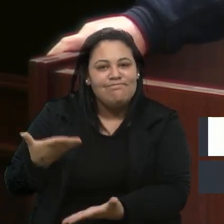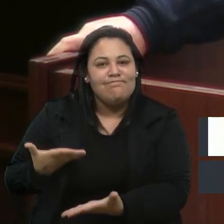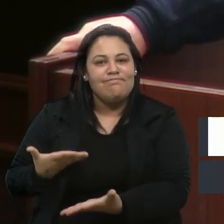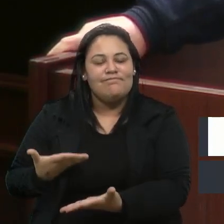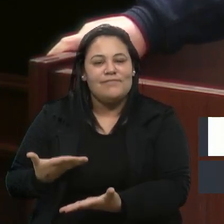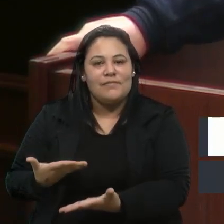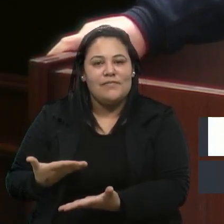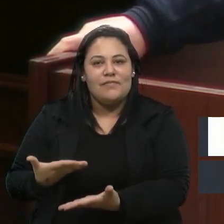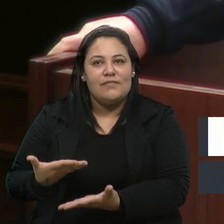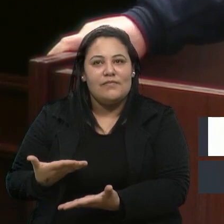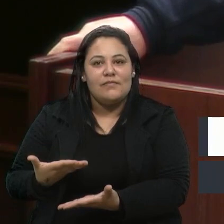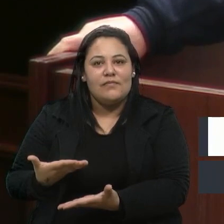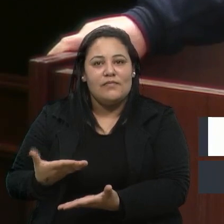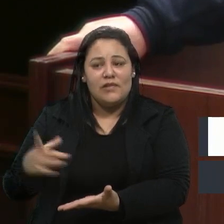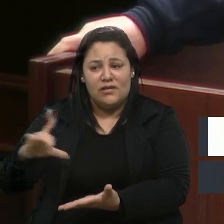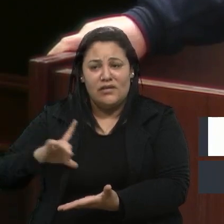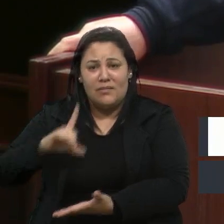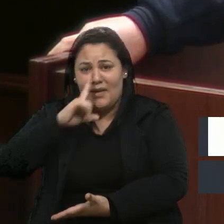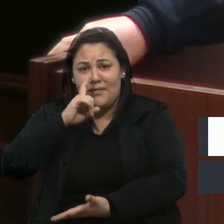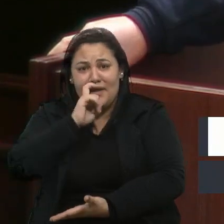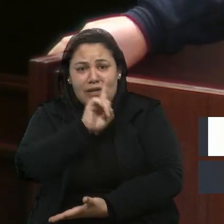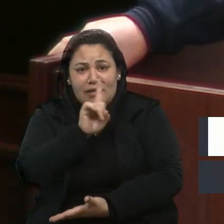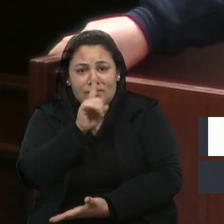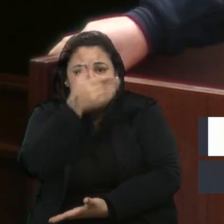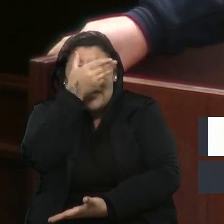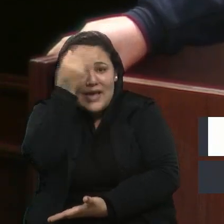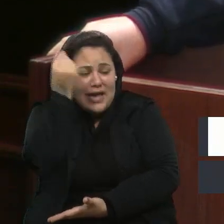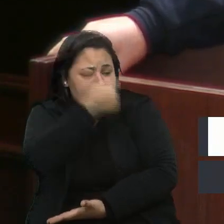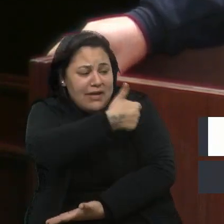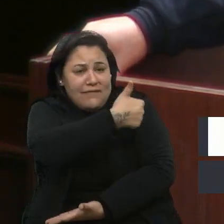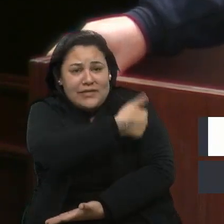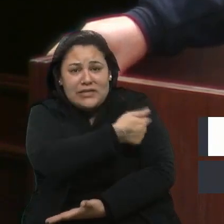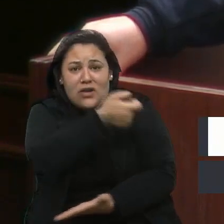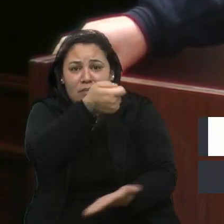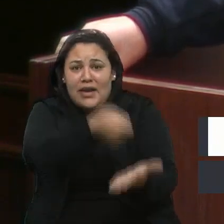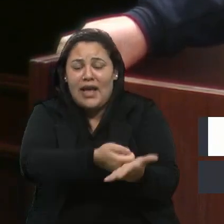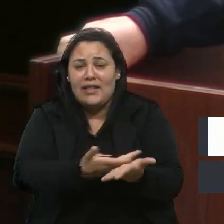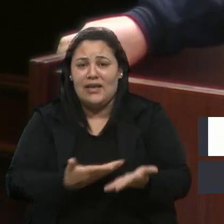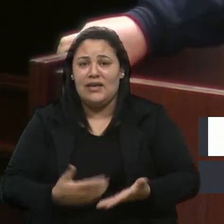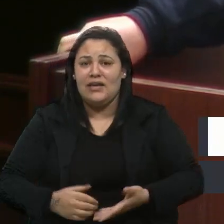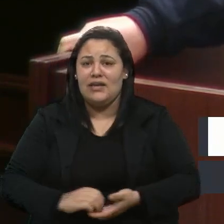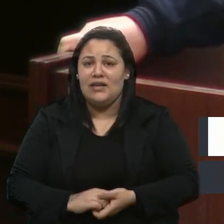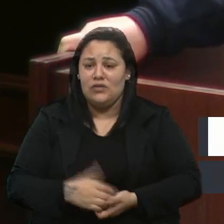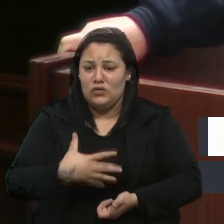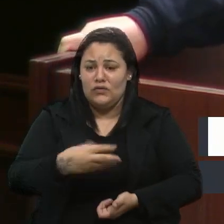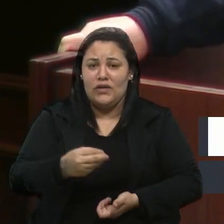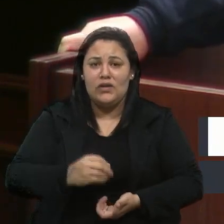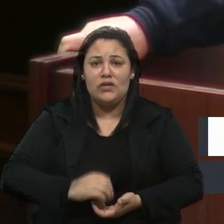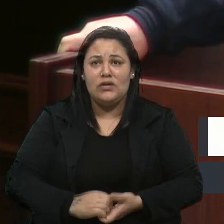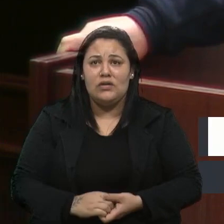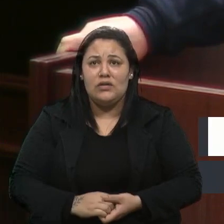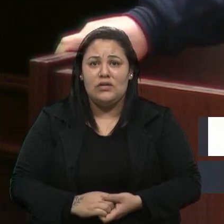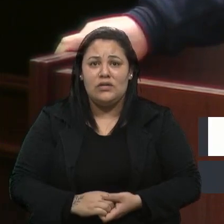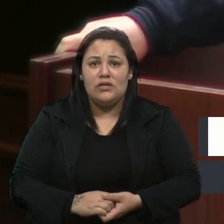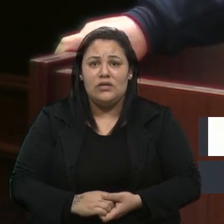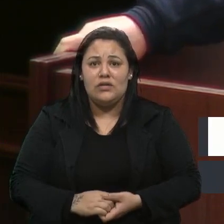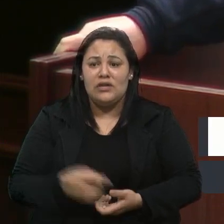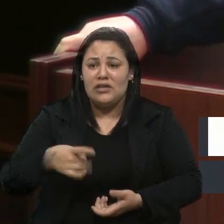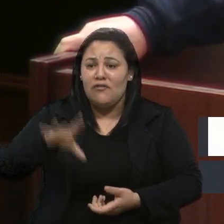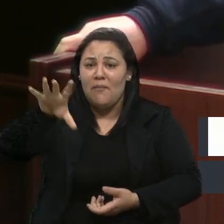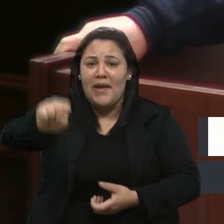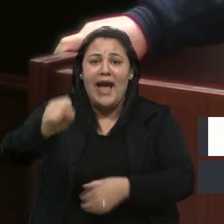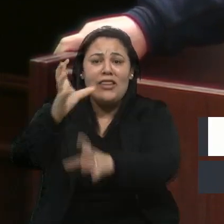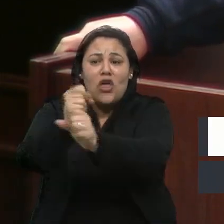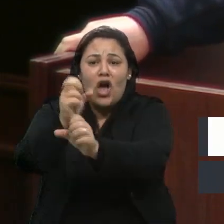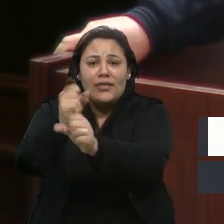não fazem nem a vacina nos filhos, as vacinas obrigatórias. Que não vão nem buscar um boletim de um filho numa